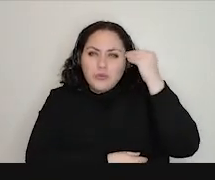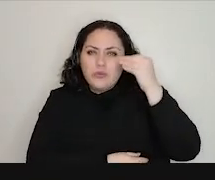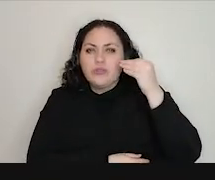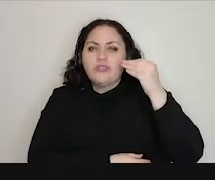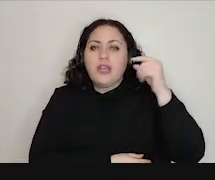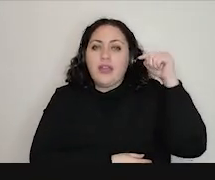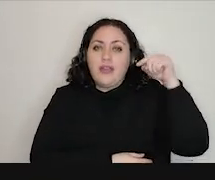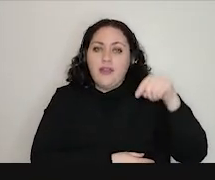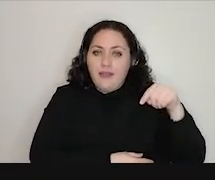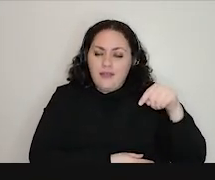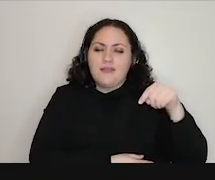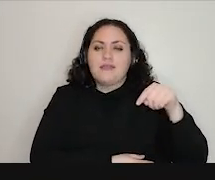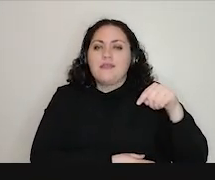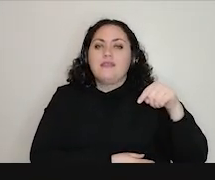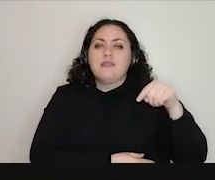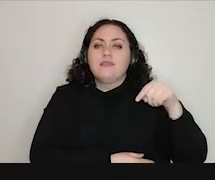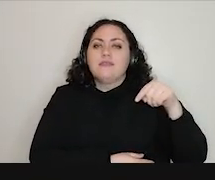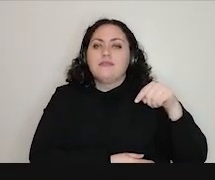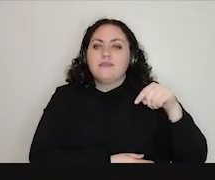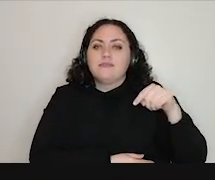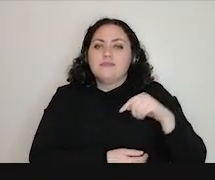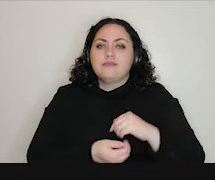epistemologia que não